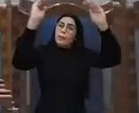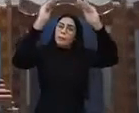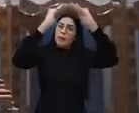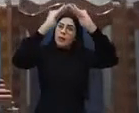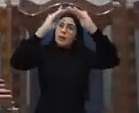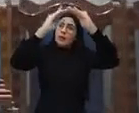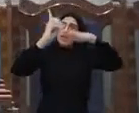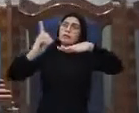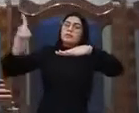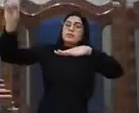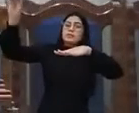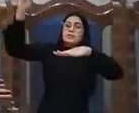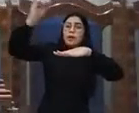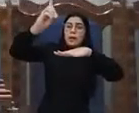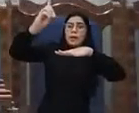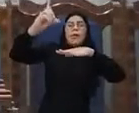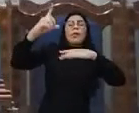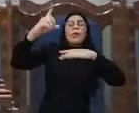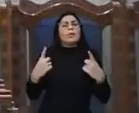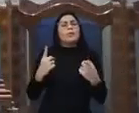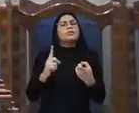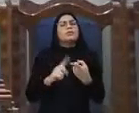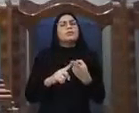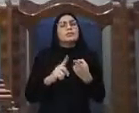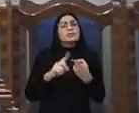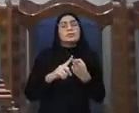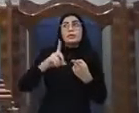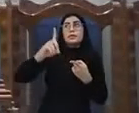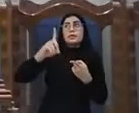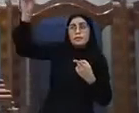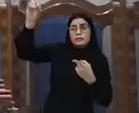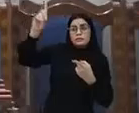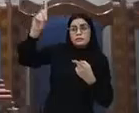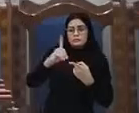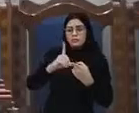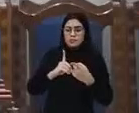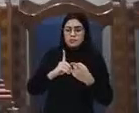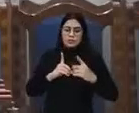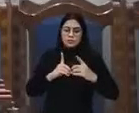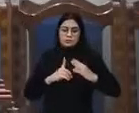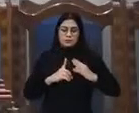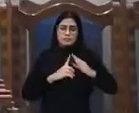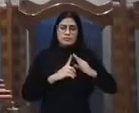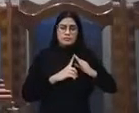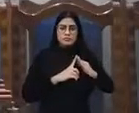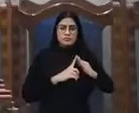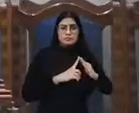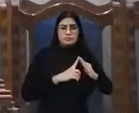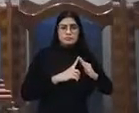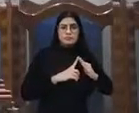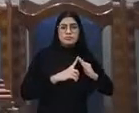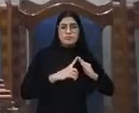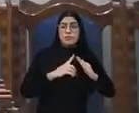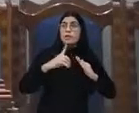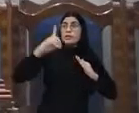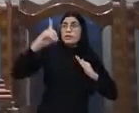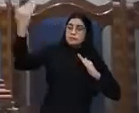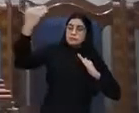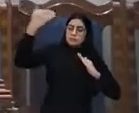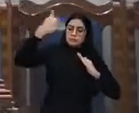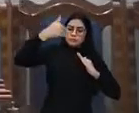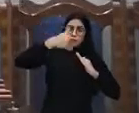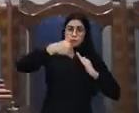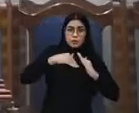também, eu sou imanente. Eu sou transcendente, mas eu também sou imanente. Eu vou lá embaixo, onde